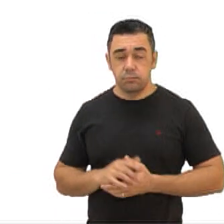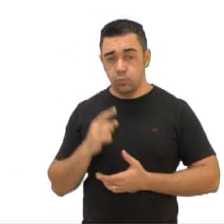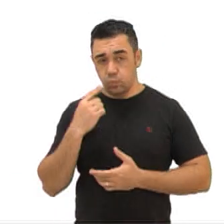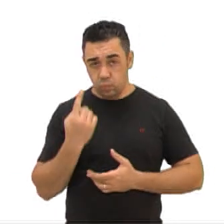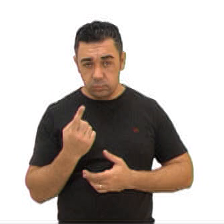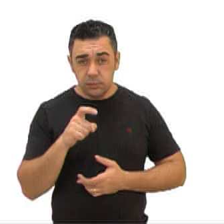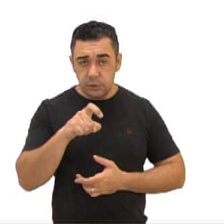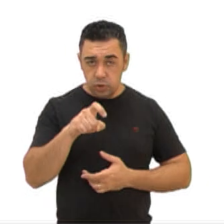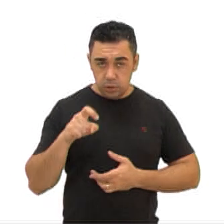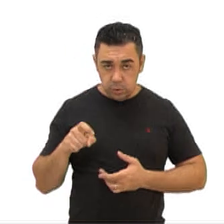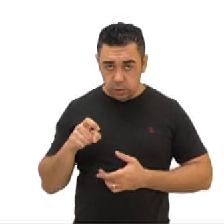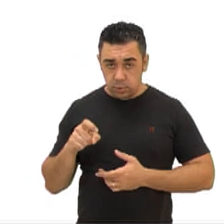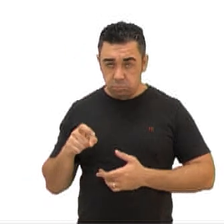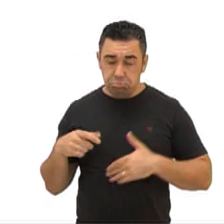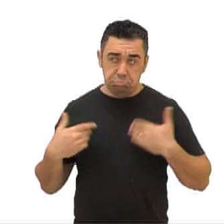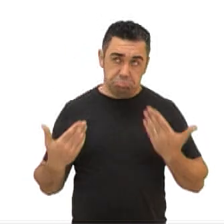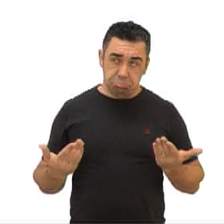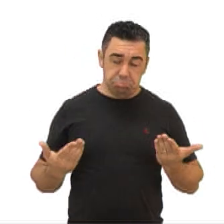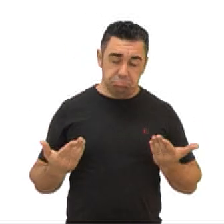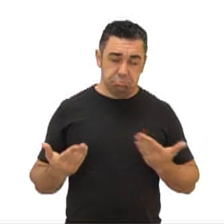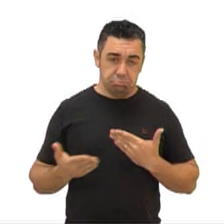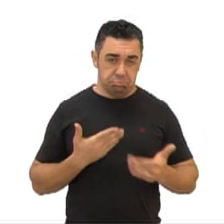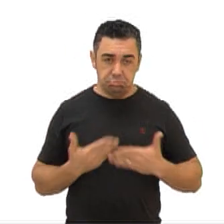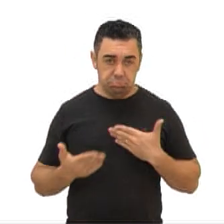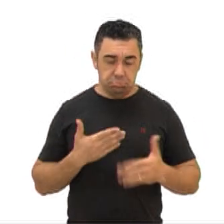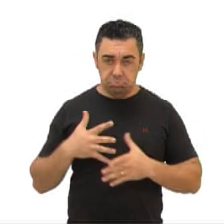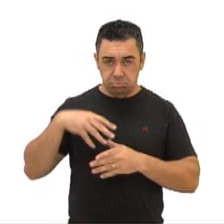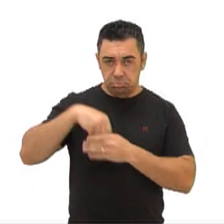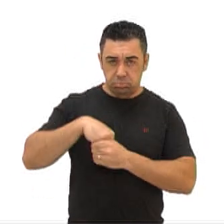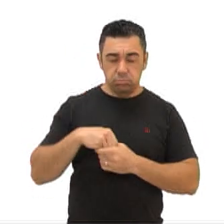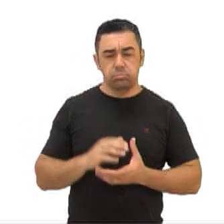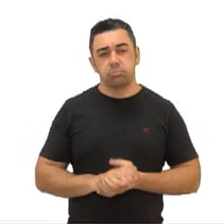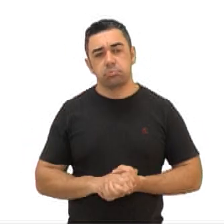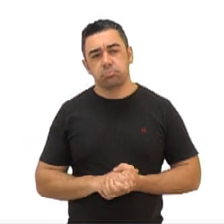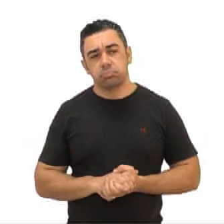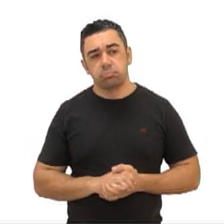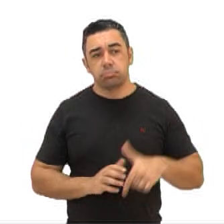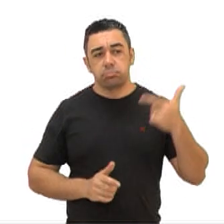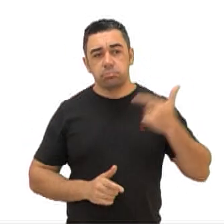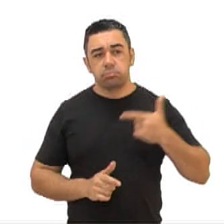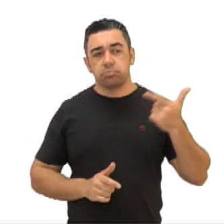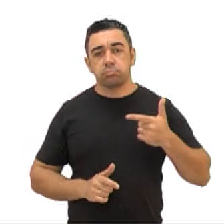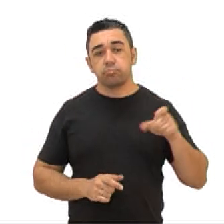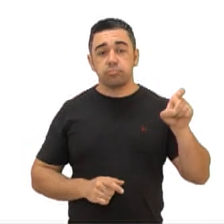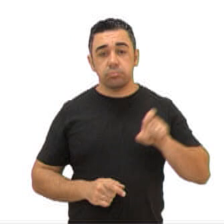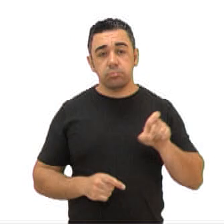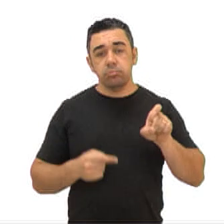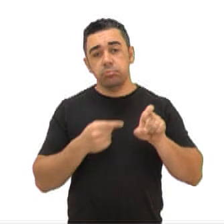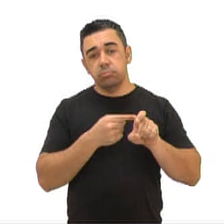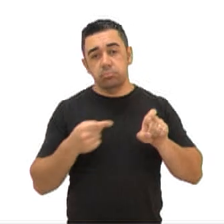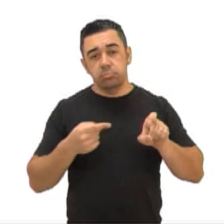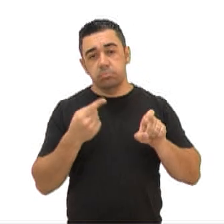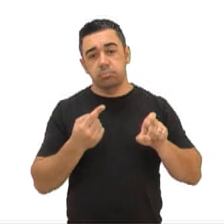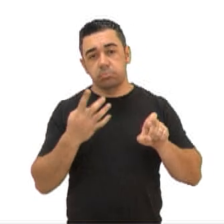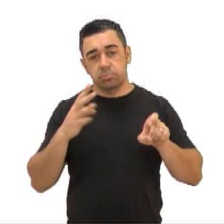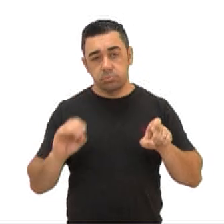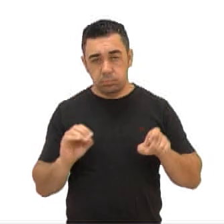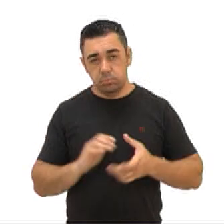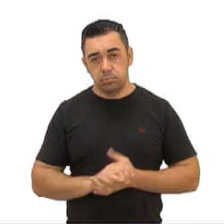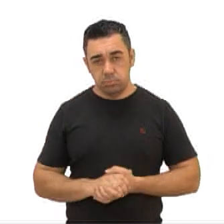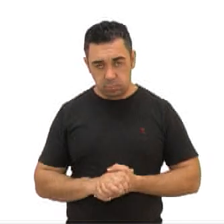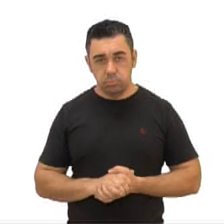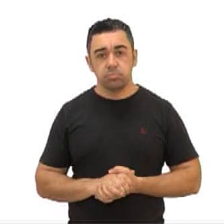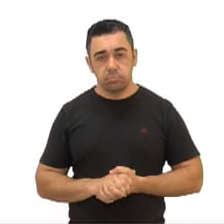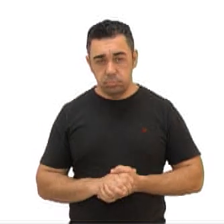valor X, pois a gente não sabe qual é a quantidade que ela tem, a segunda caixa, como seria? Seria